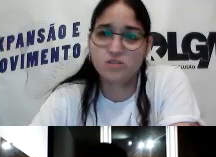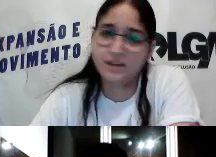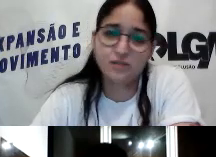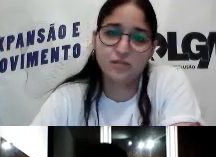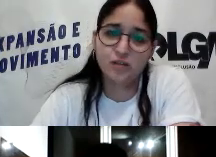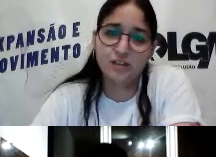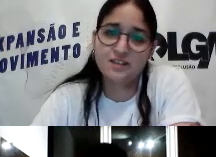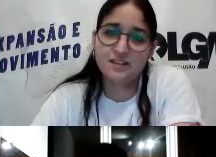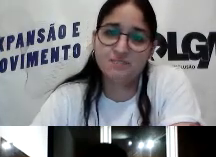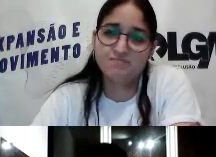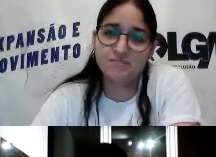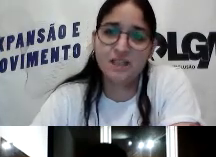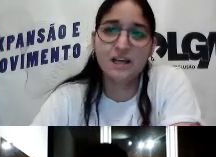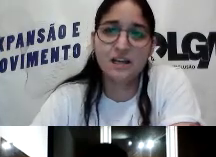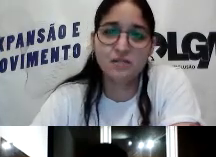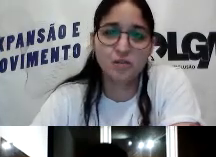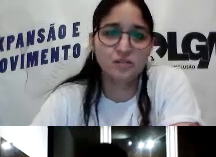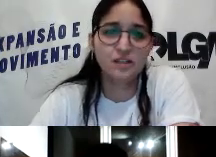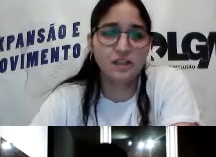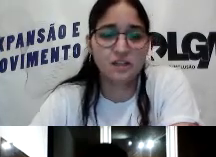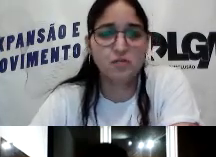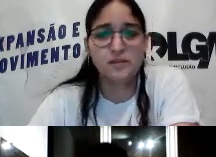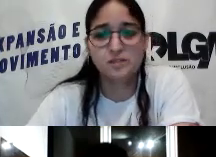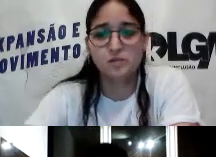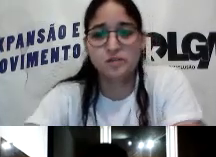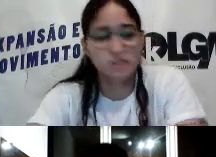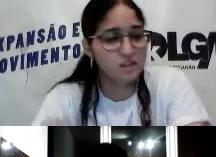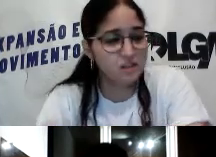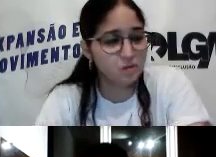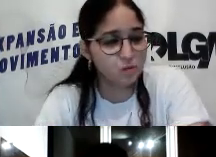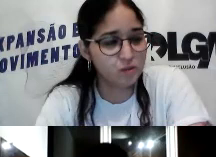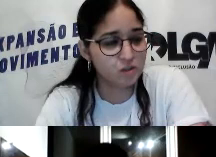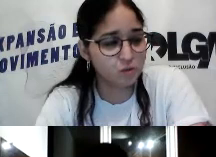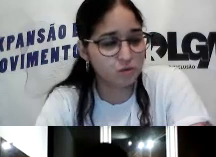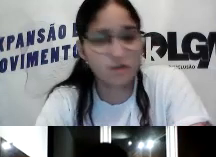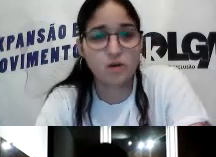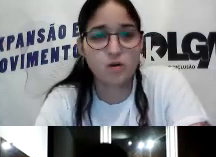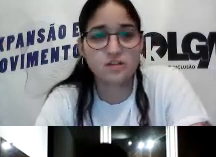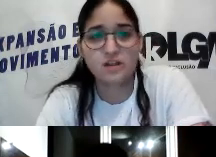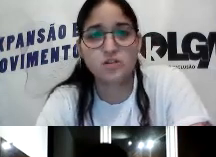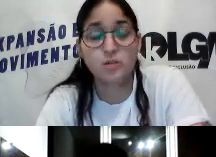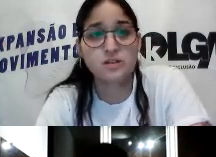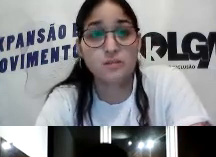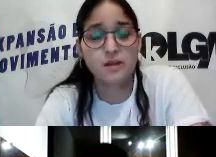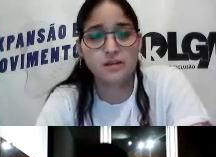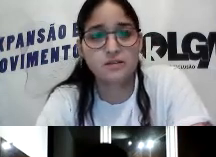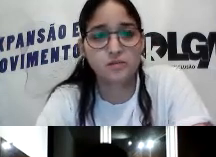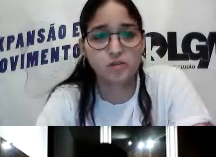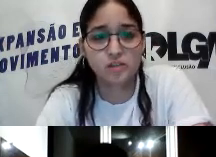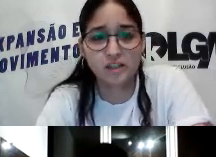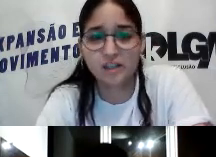palestra. De fato, foi assim incrível, incrível mesmo. O Instituto Olga Costa está de portas